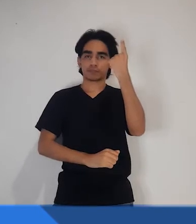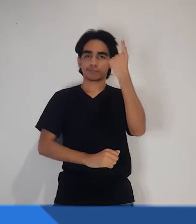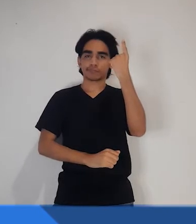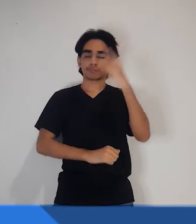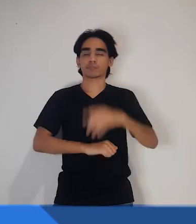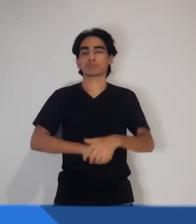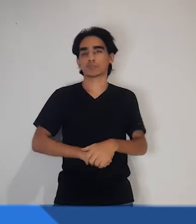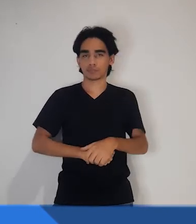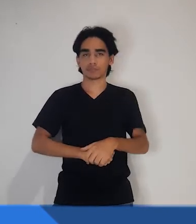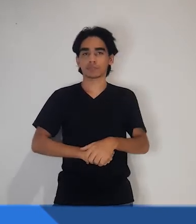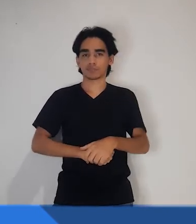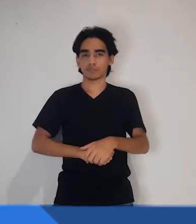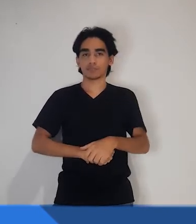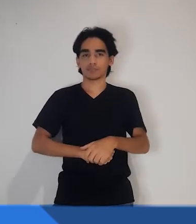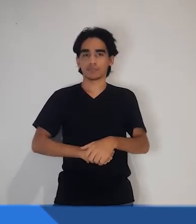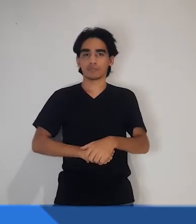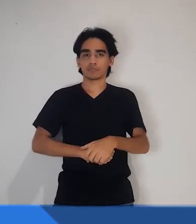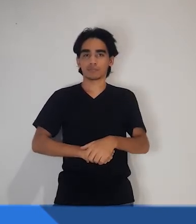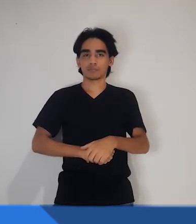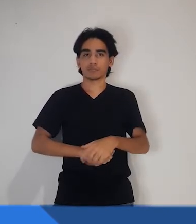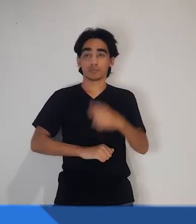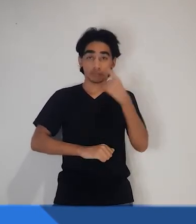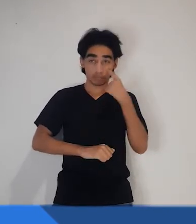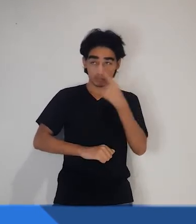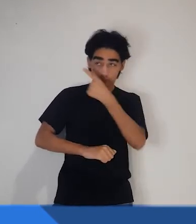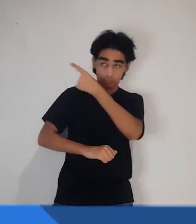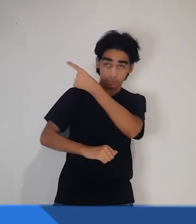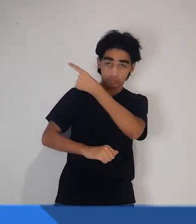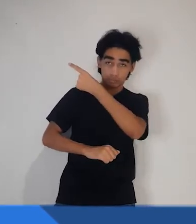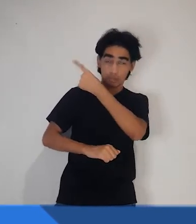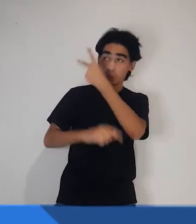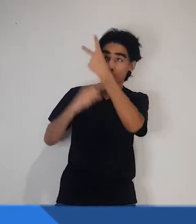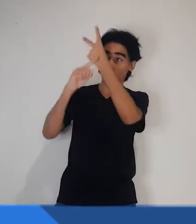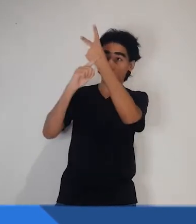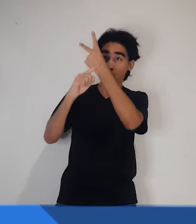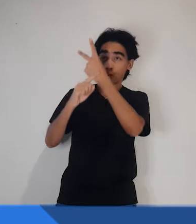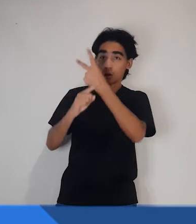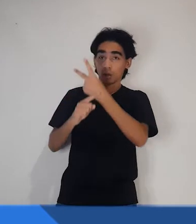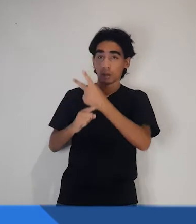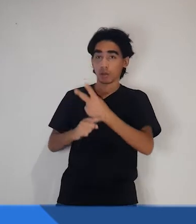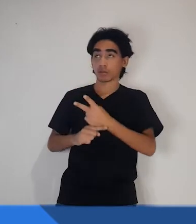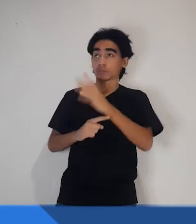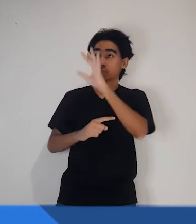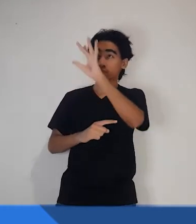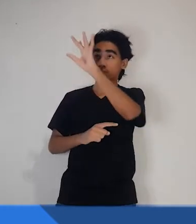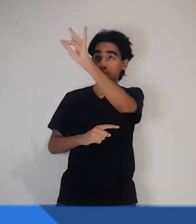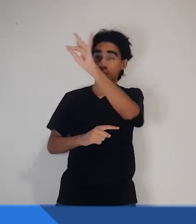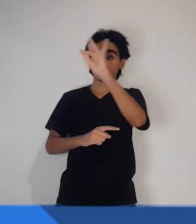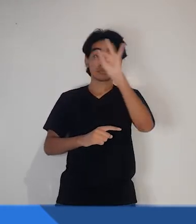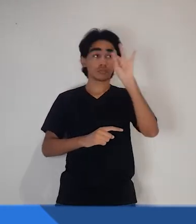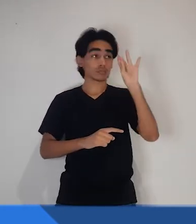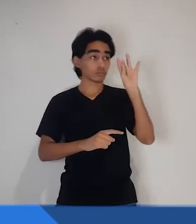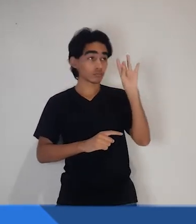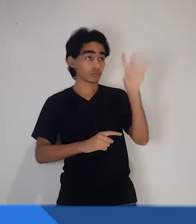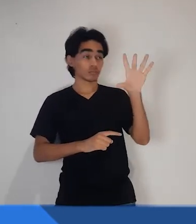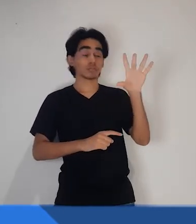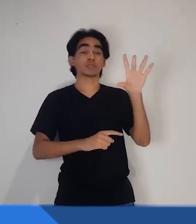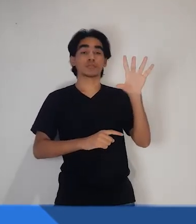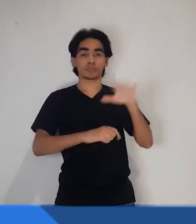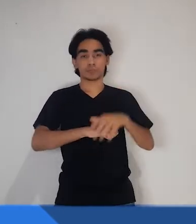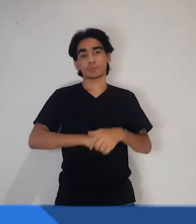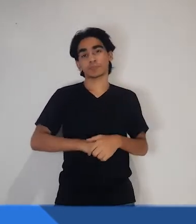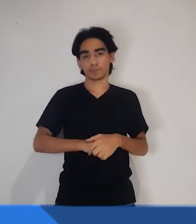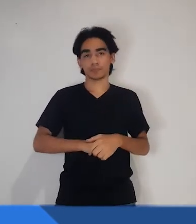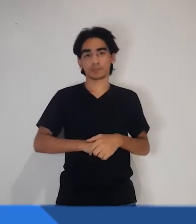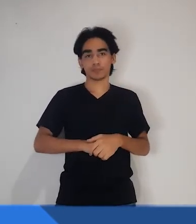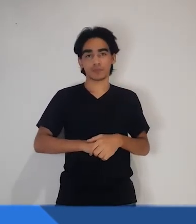A gente vai lá no nosso arquivo, né? E vai copiar a questão. O enunciado